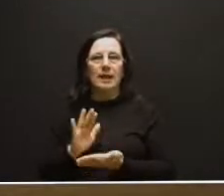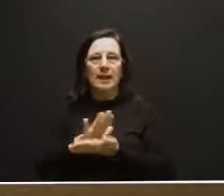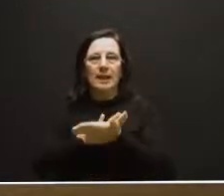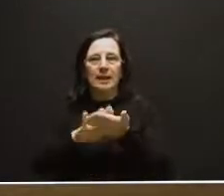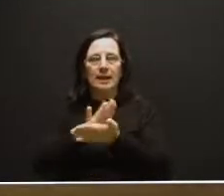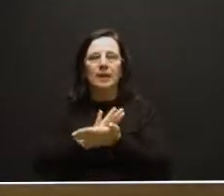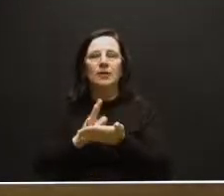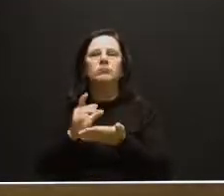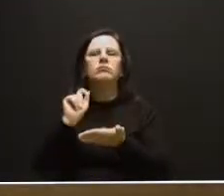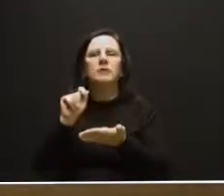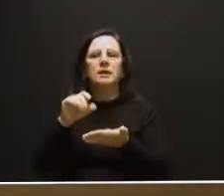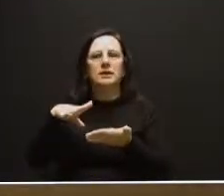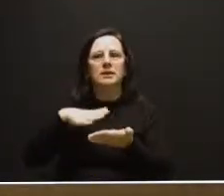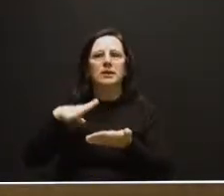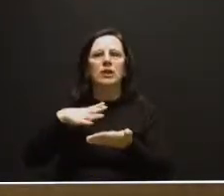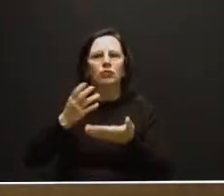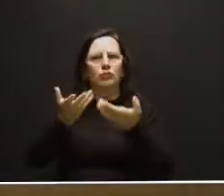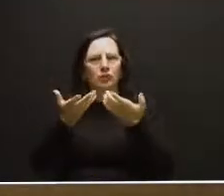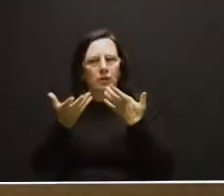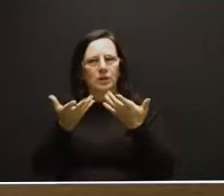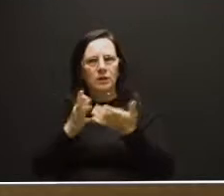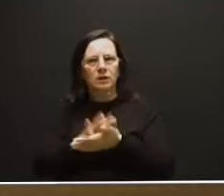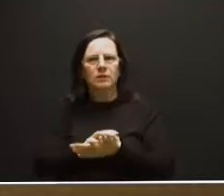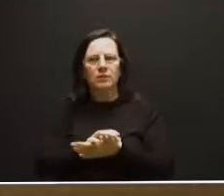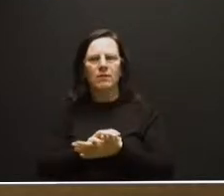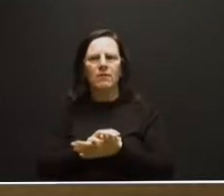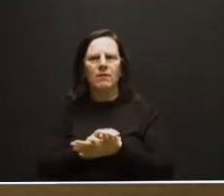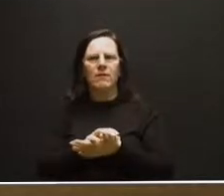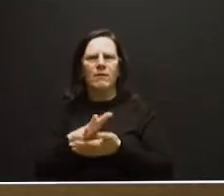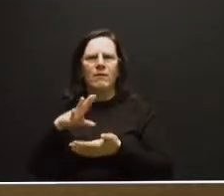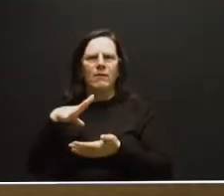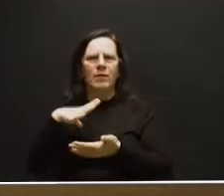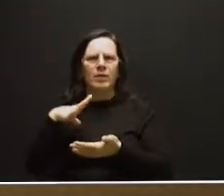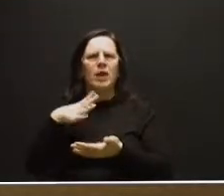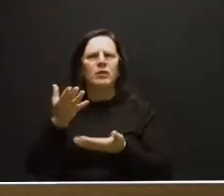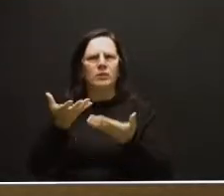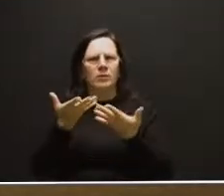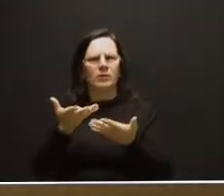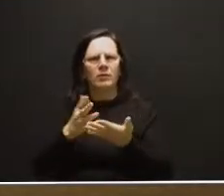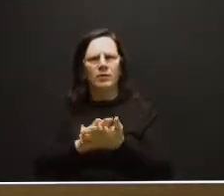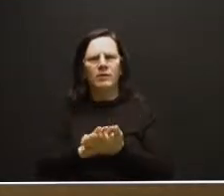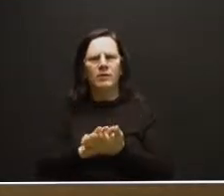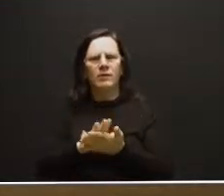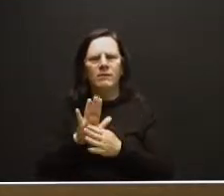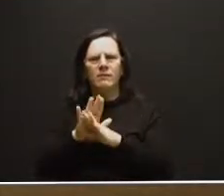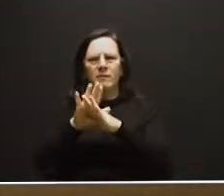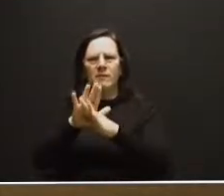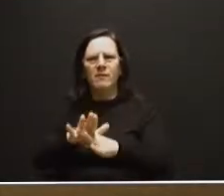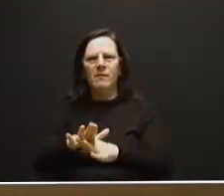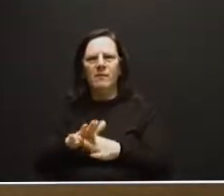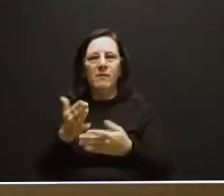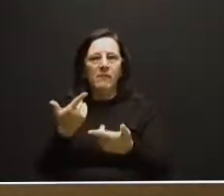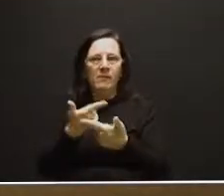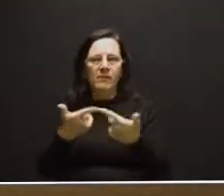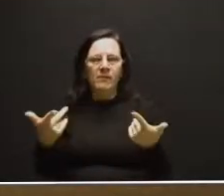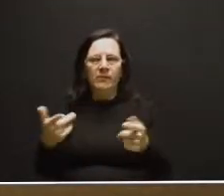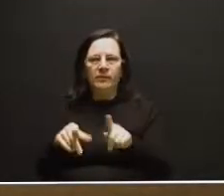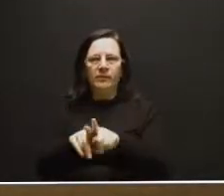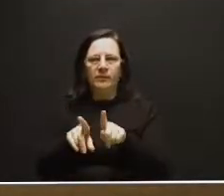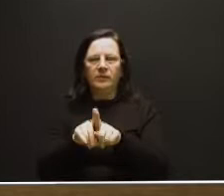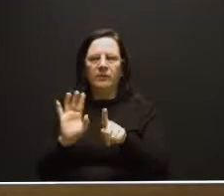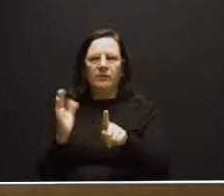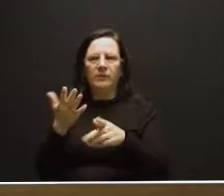nós queremos uma cidade que se fala na manutenção que existem recursos alocados para manutenção mas que a manutenção não